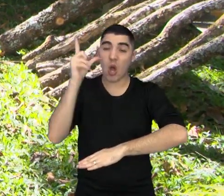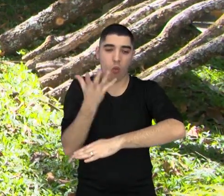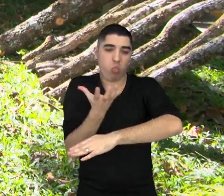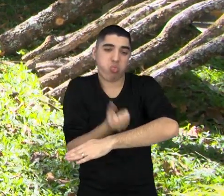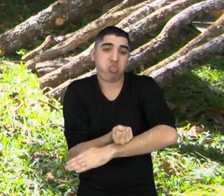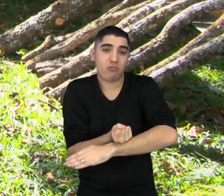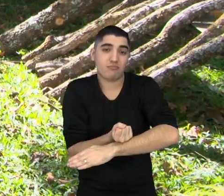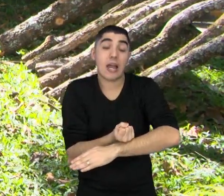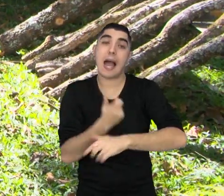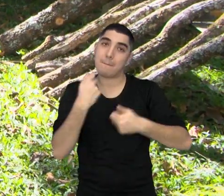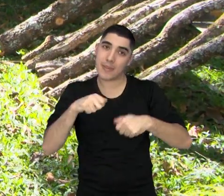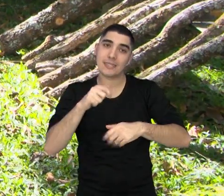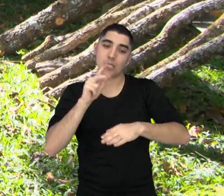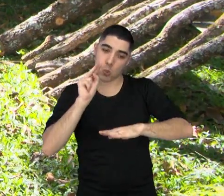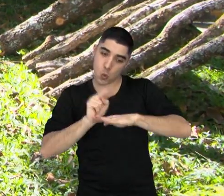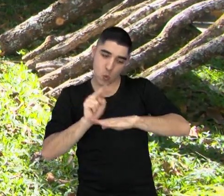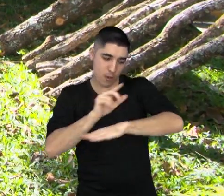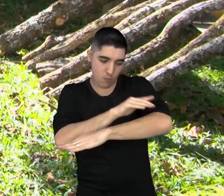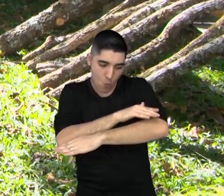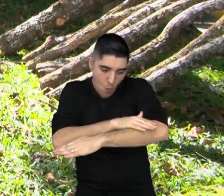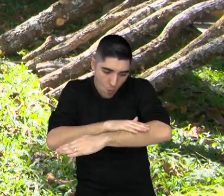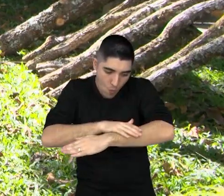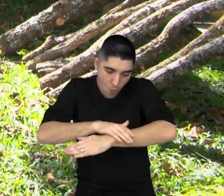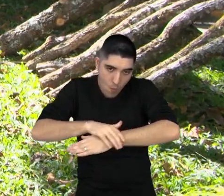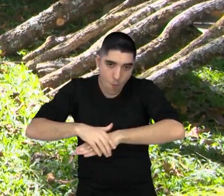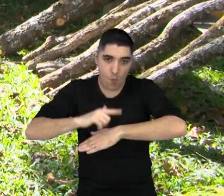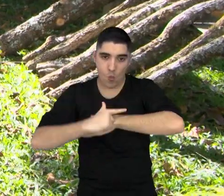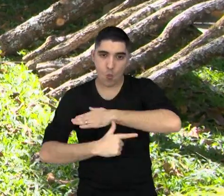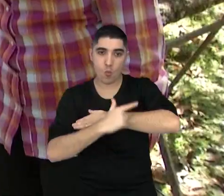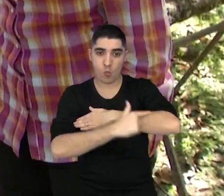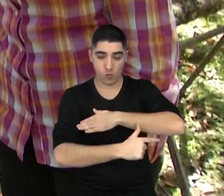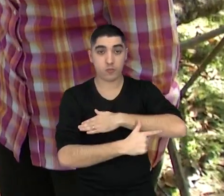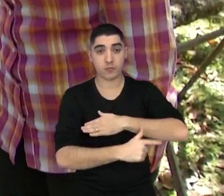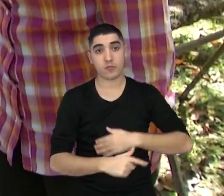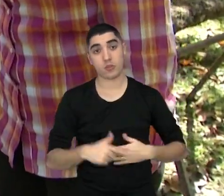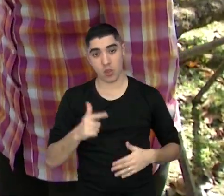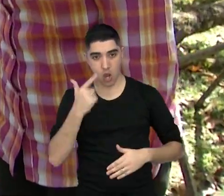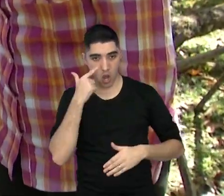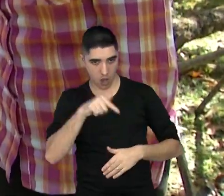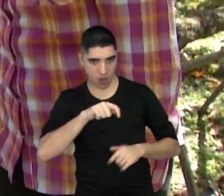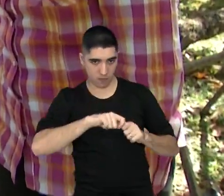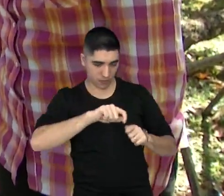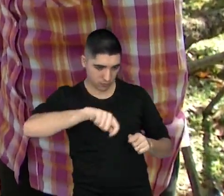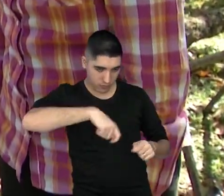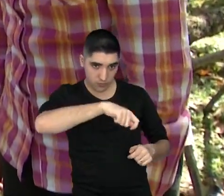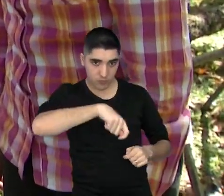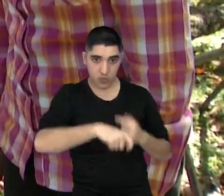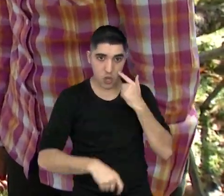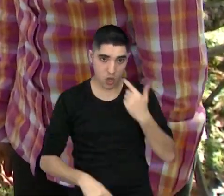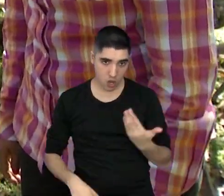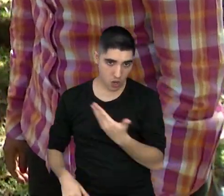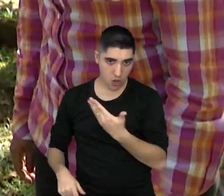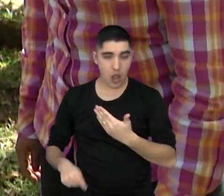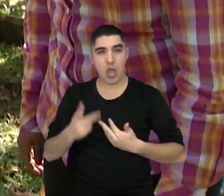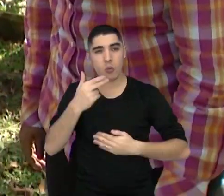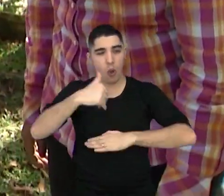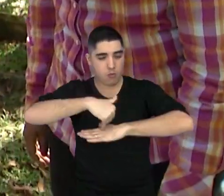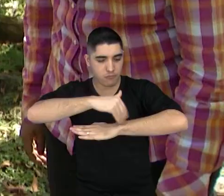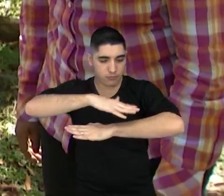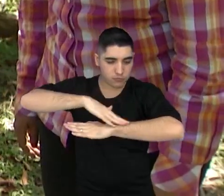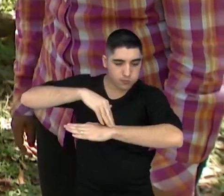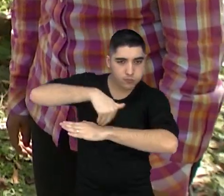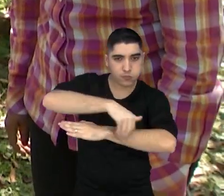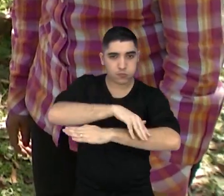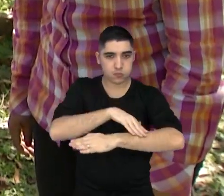também. Então para isso nós precisamos proteger a semente e nós fazemos com essa solução aquecida de breu e parafina, utilizando esse